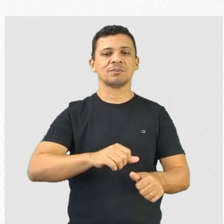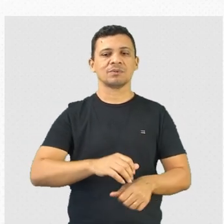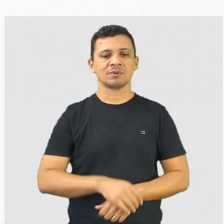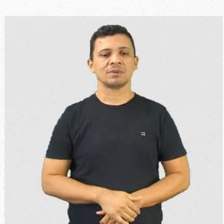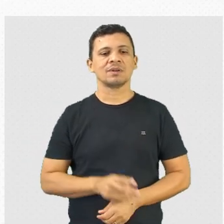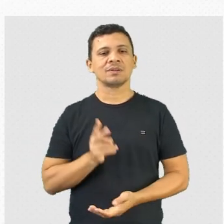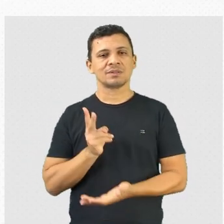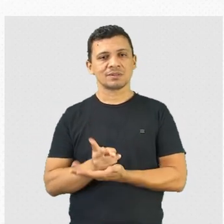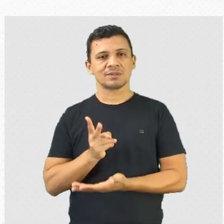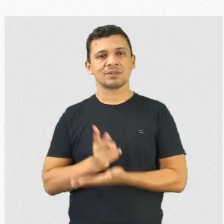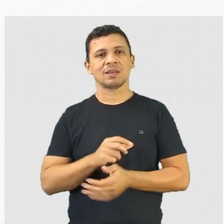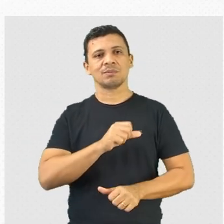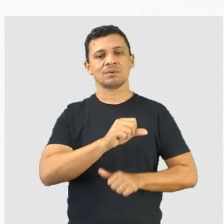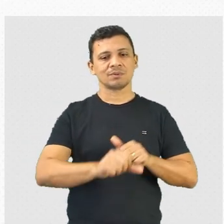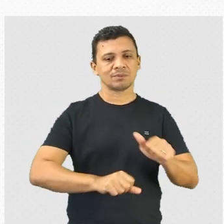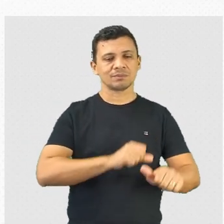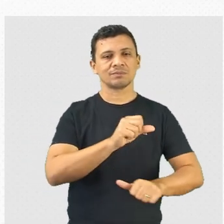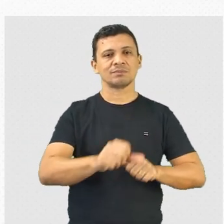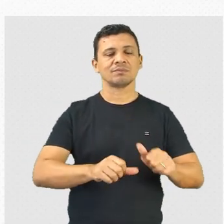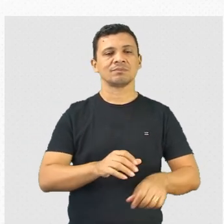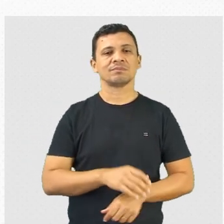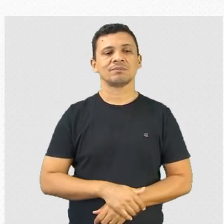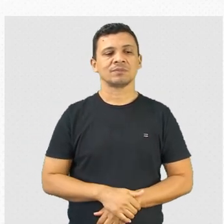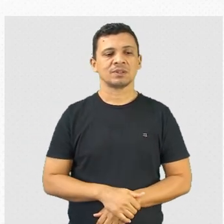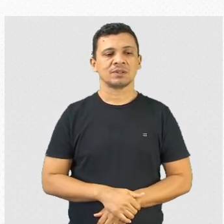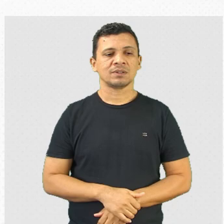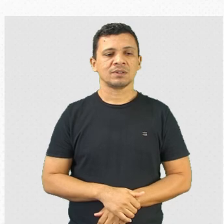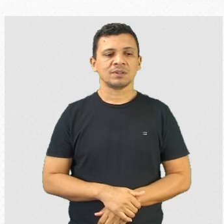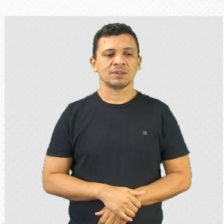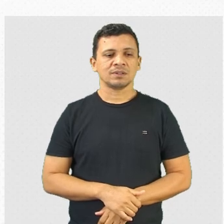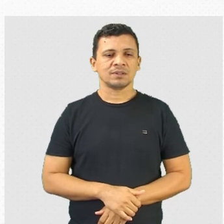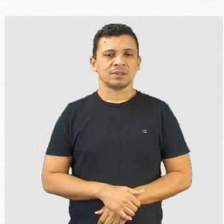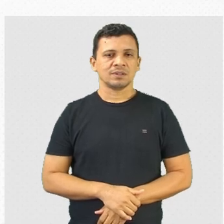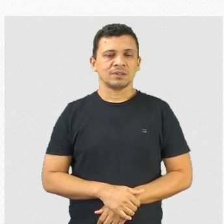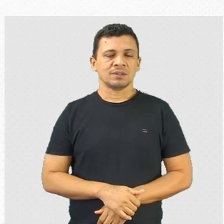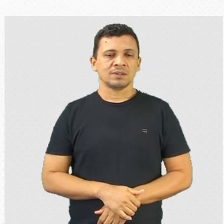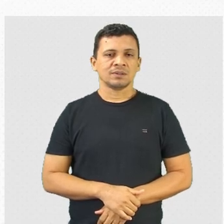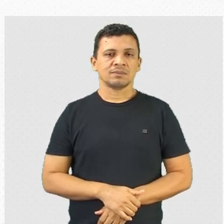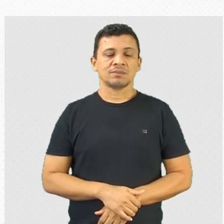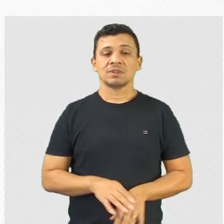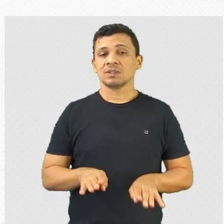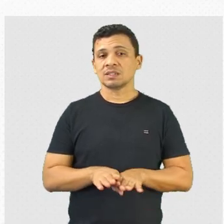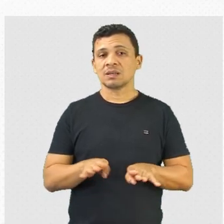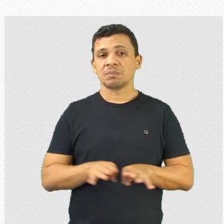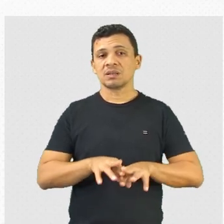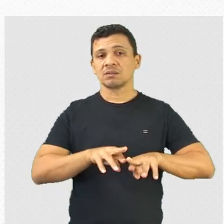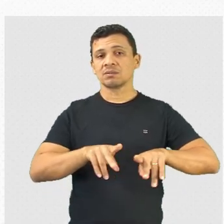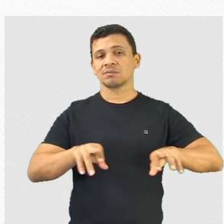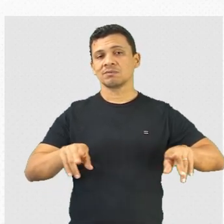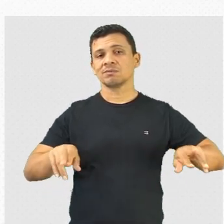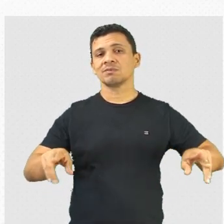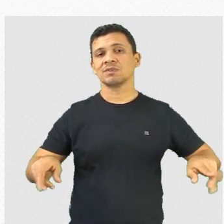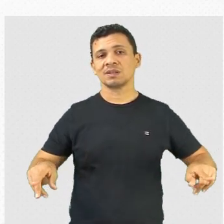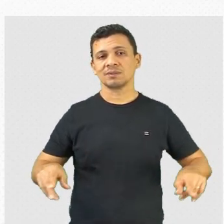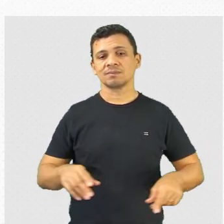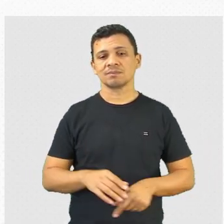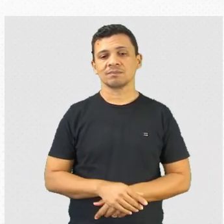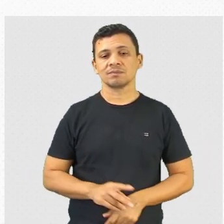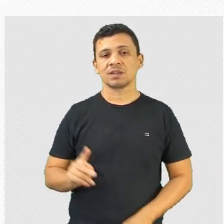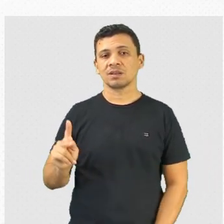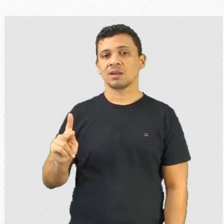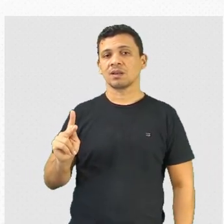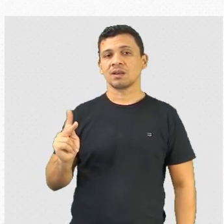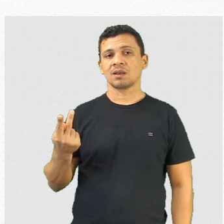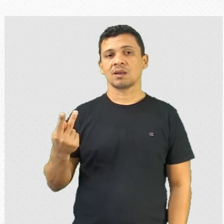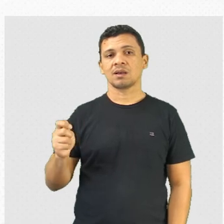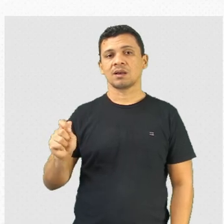ela muda, ela se transforma, certo? Ela é múltipla e em constante transformação. E aí o Stuart Hall é